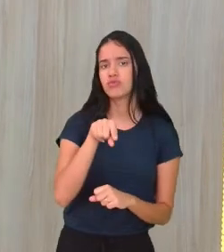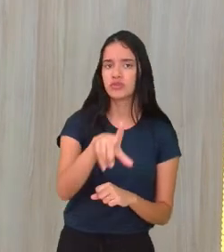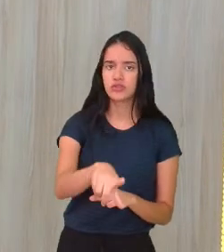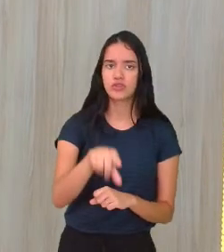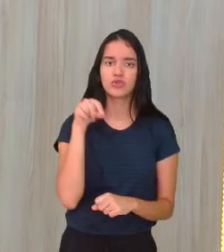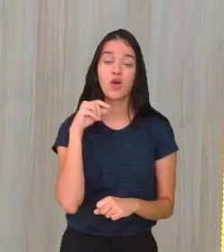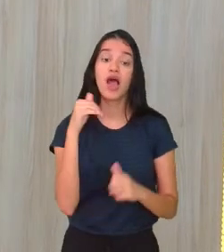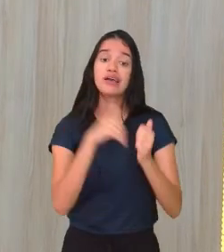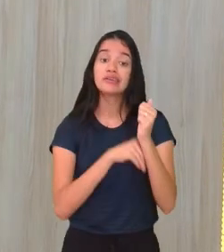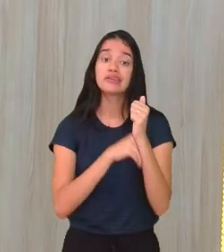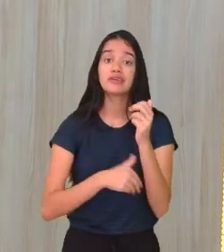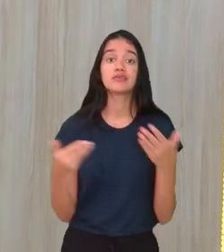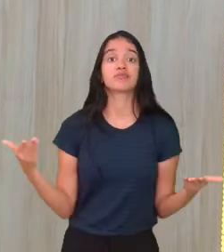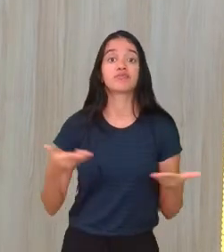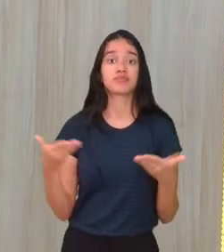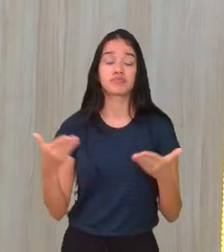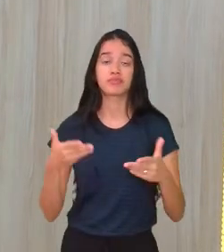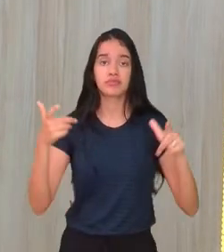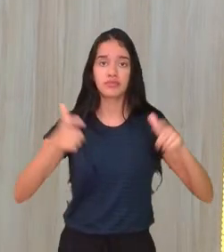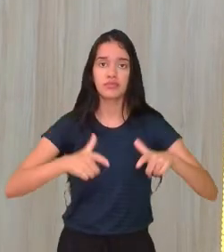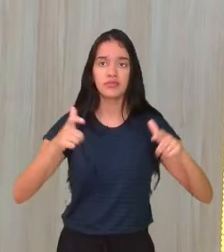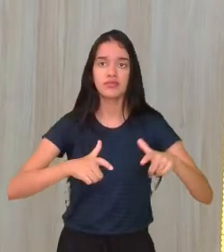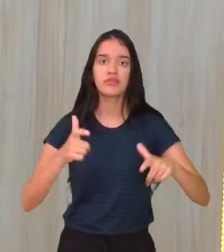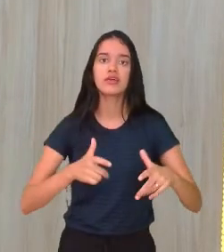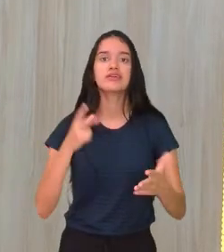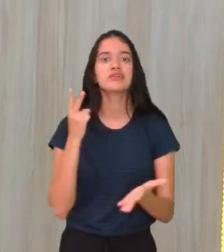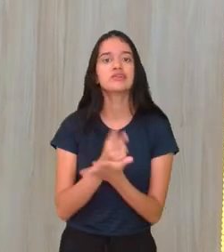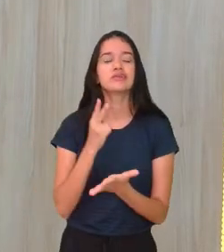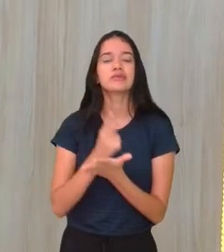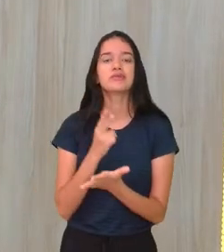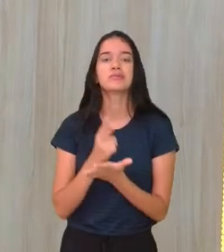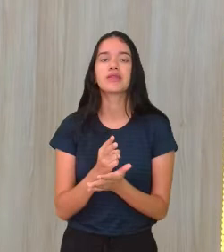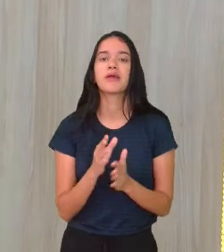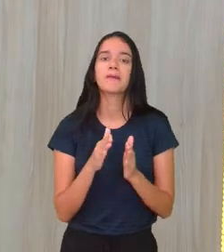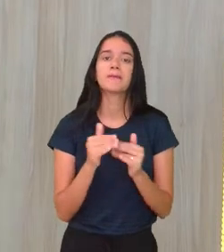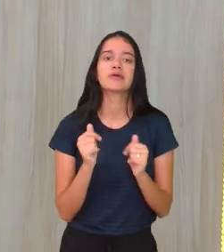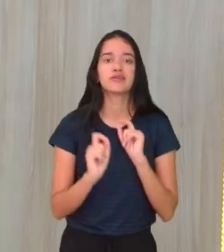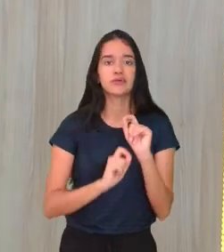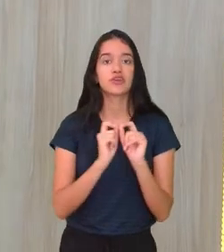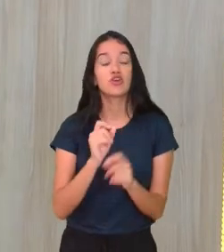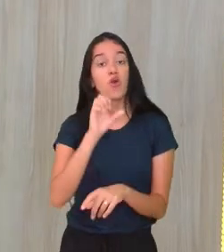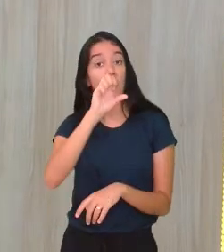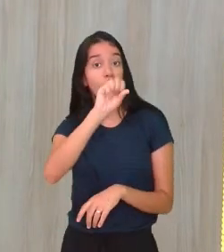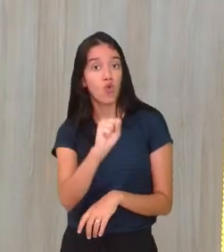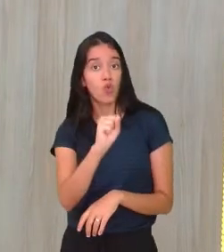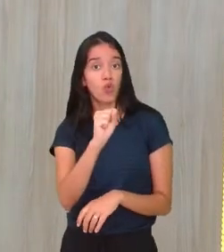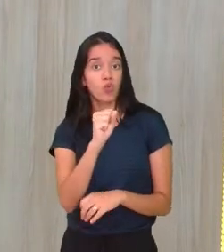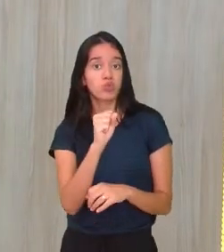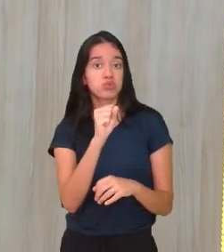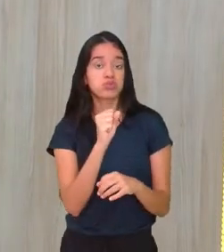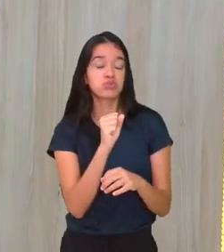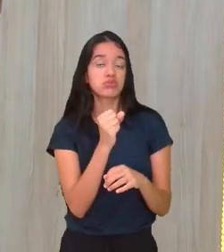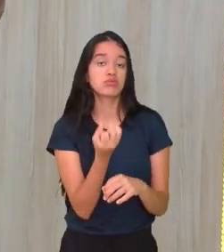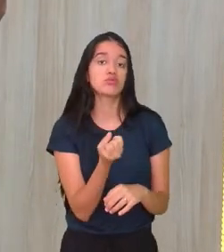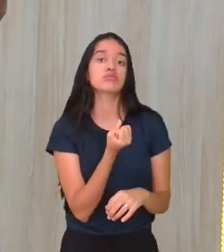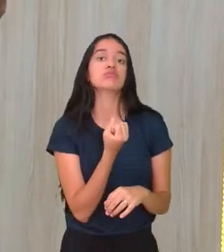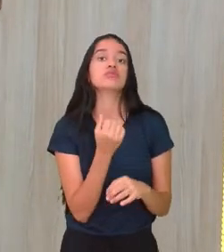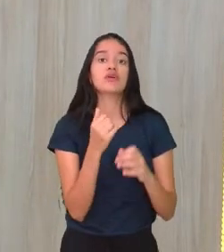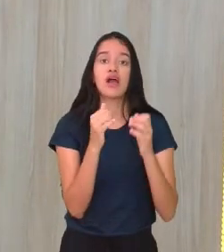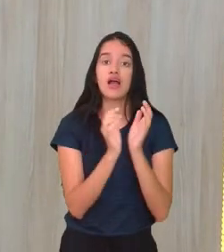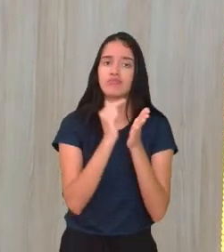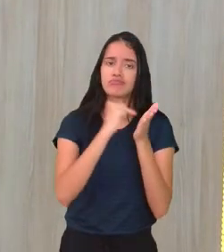As senhas agora que você vai fazer em qualquer lugar, eles sempre pedem, no mínimo, 8 dígitos, tem que